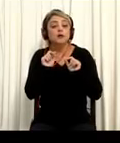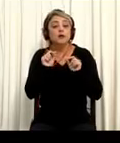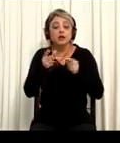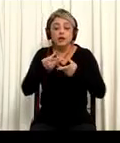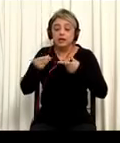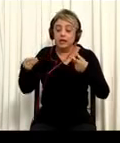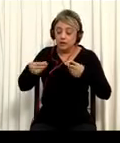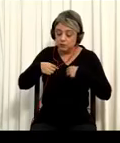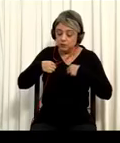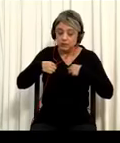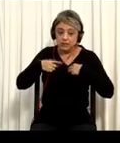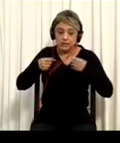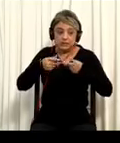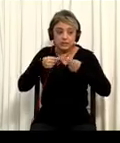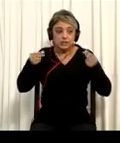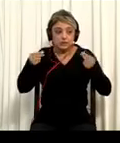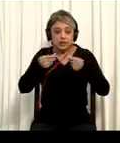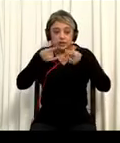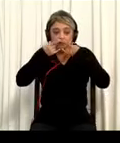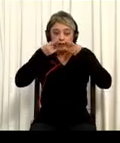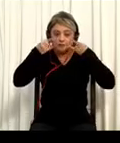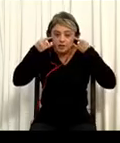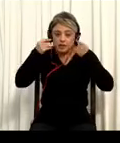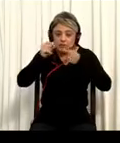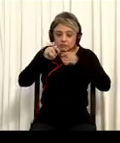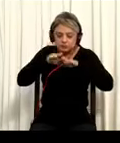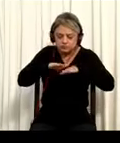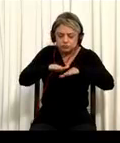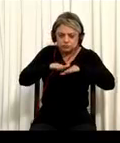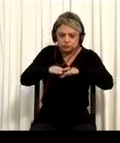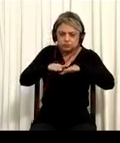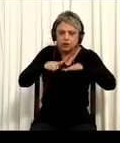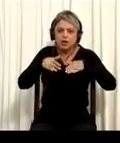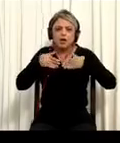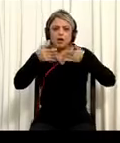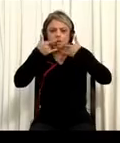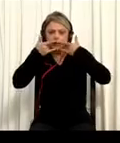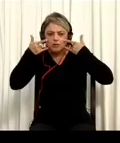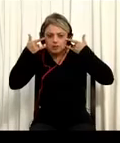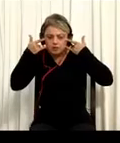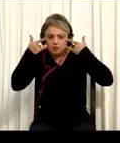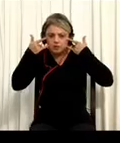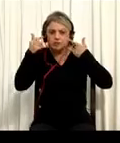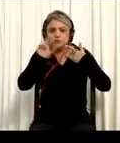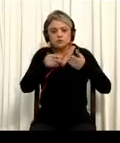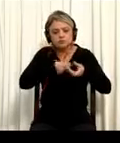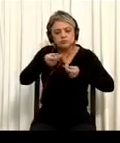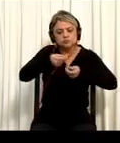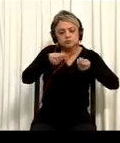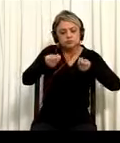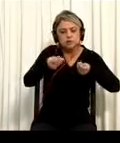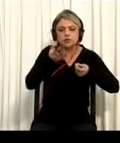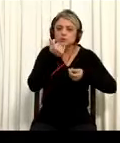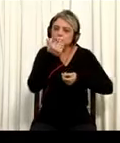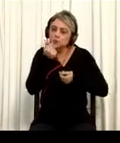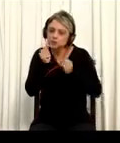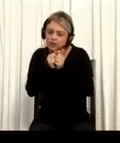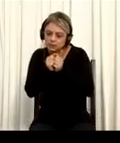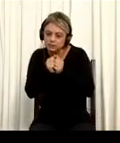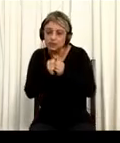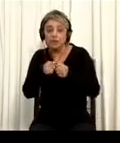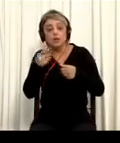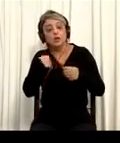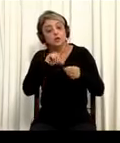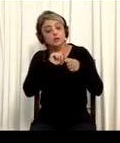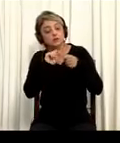retalhos, tecidos, elásticos, para que elas possam ajudar na costura das máscaras que a gente está doando junto com as cestas. Então, a gente está